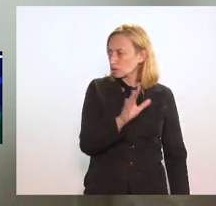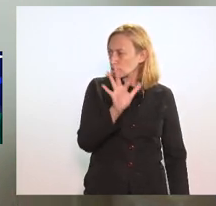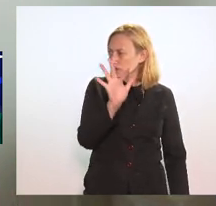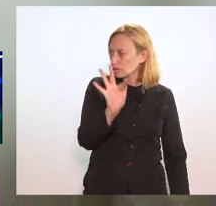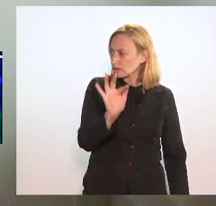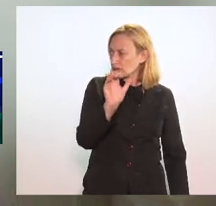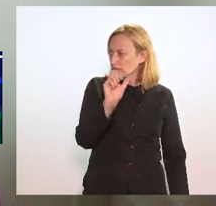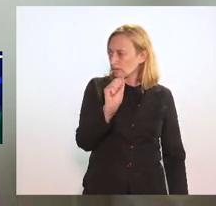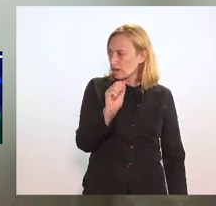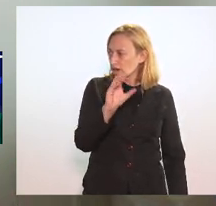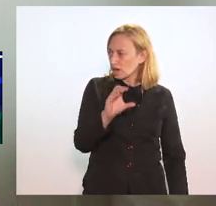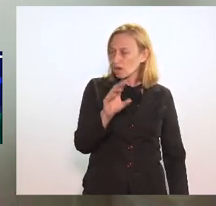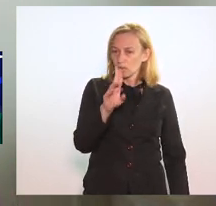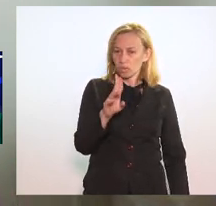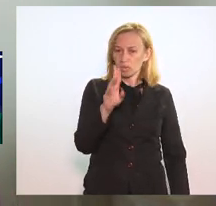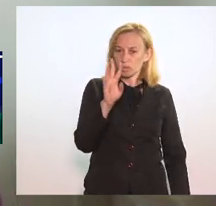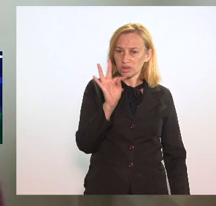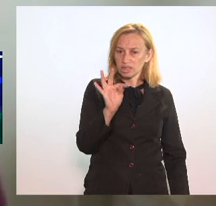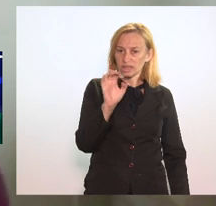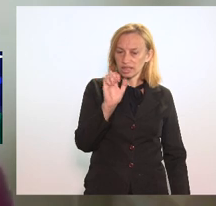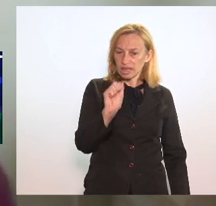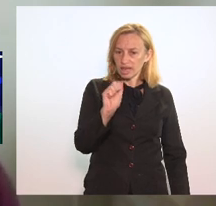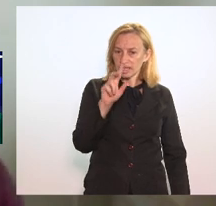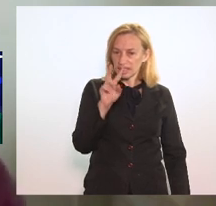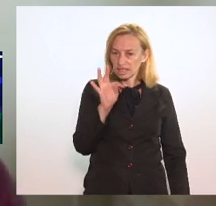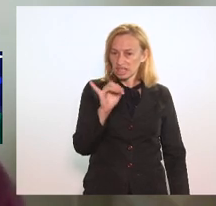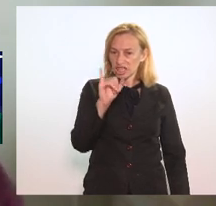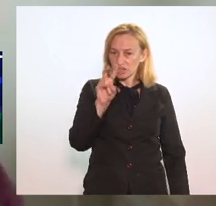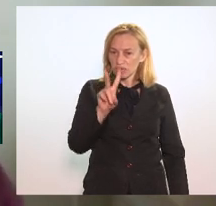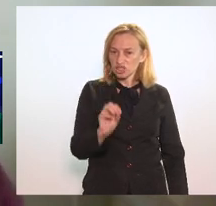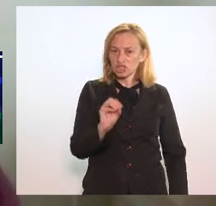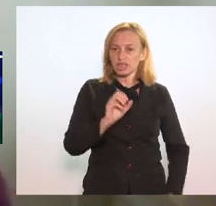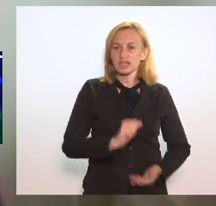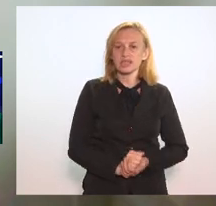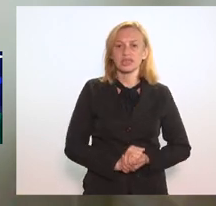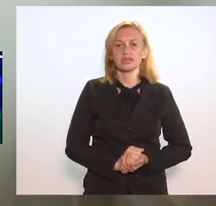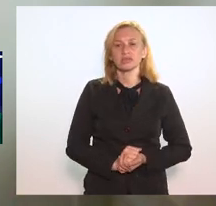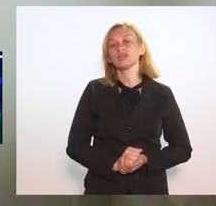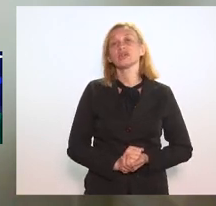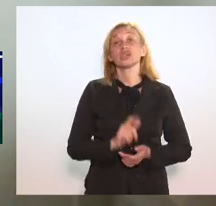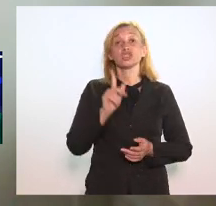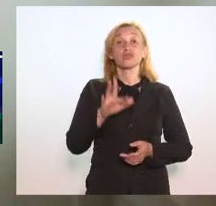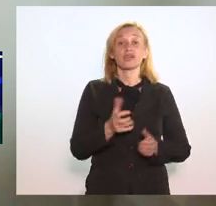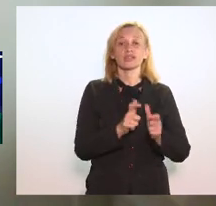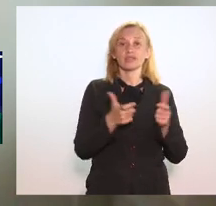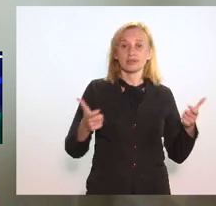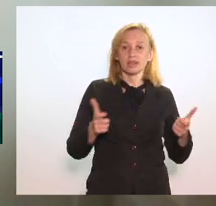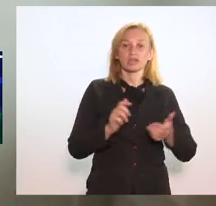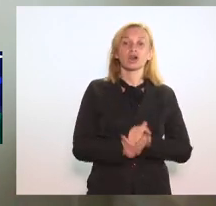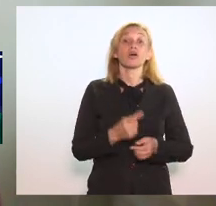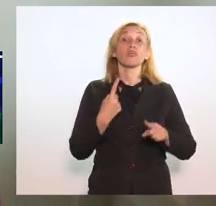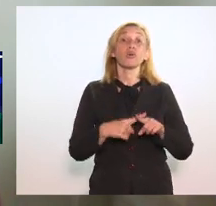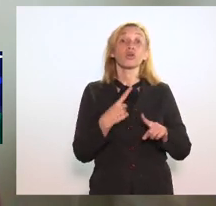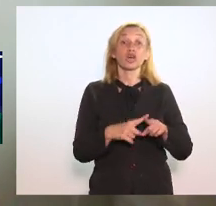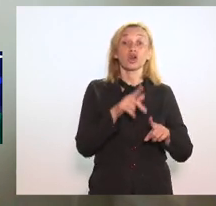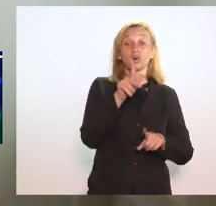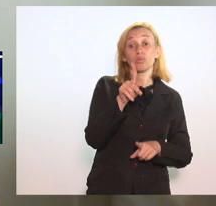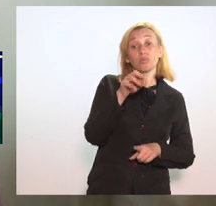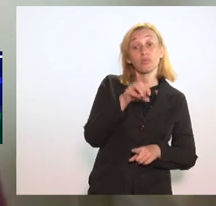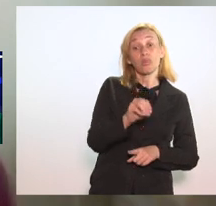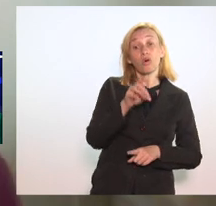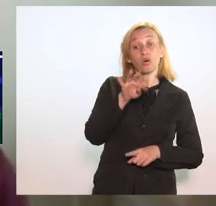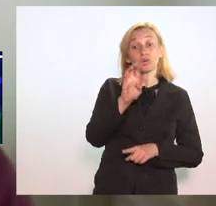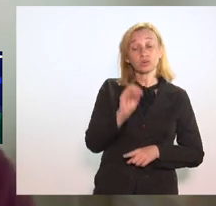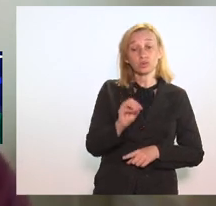e é uma diferença bastante grande ponto facultativo tá